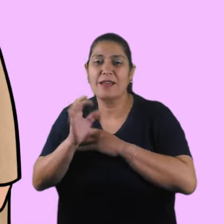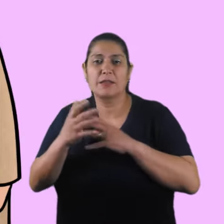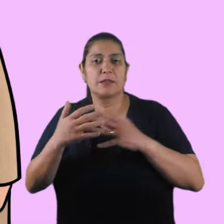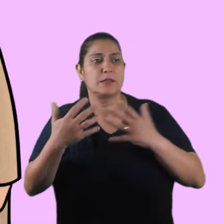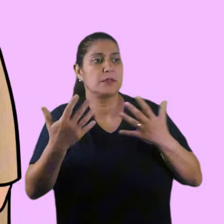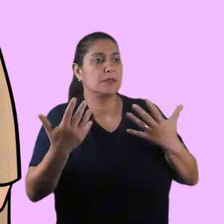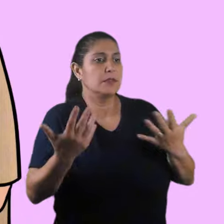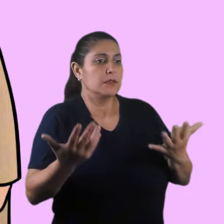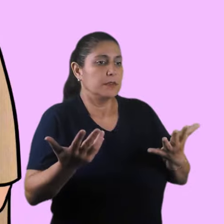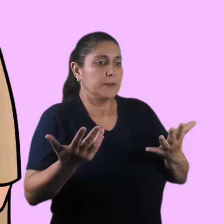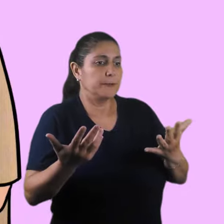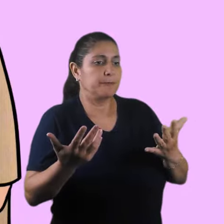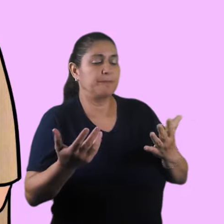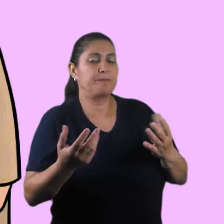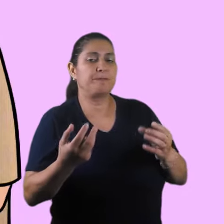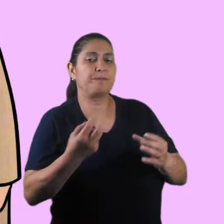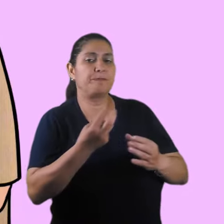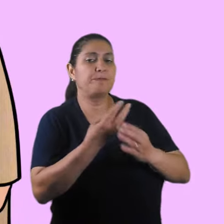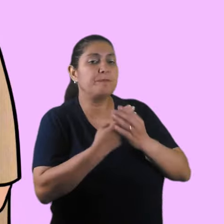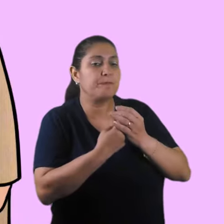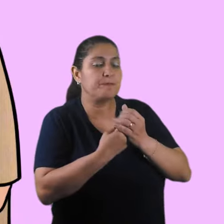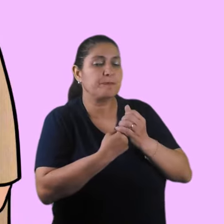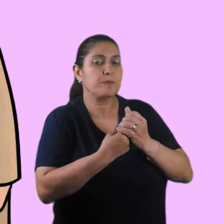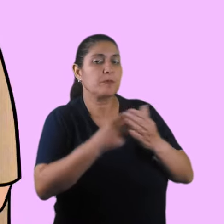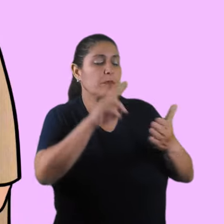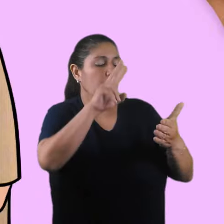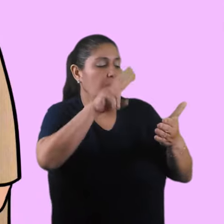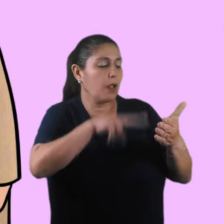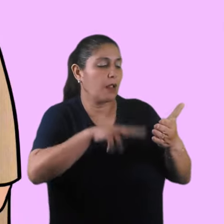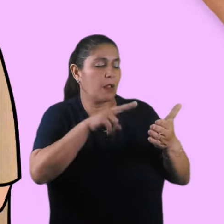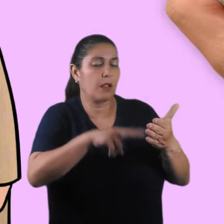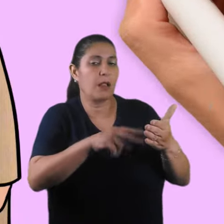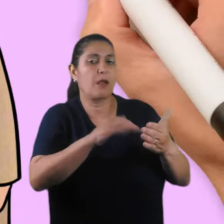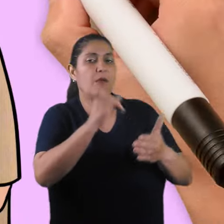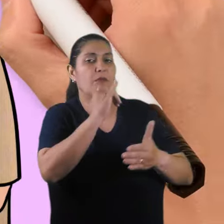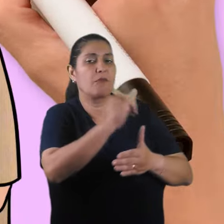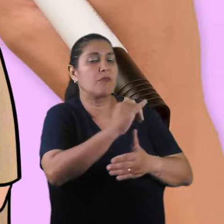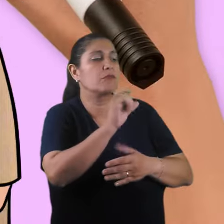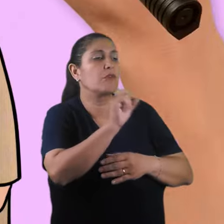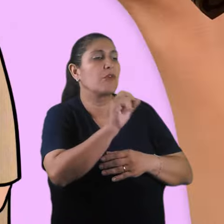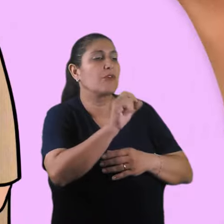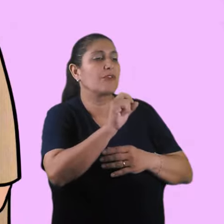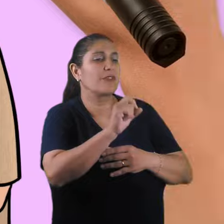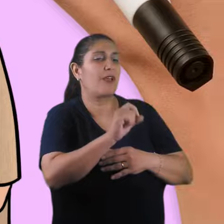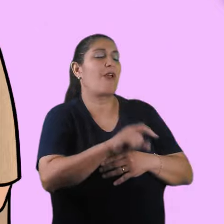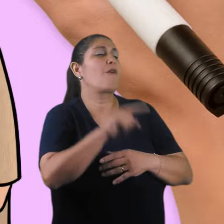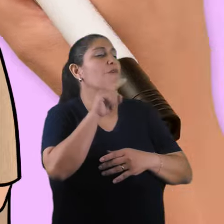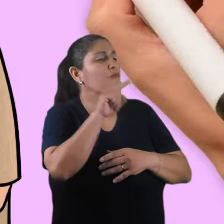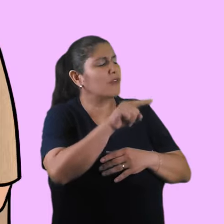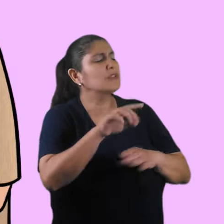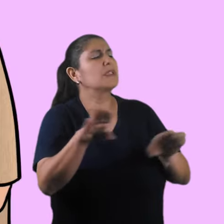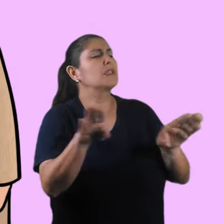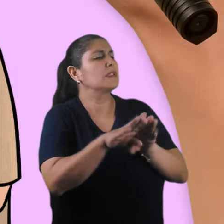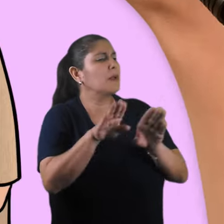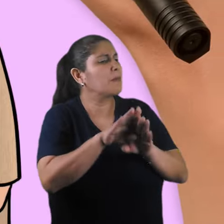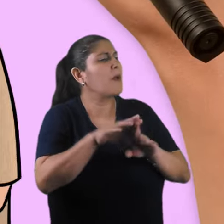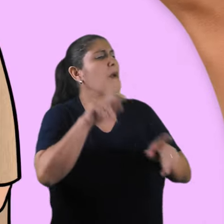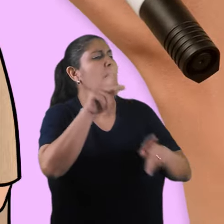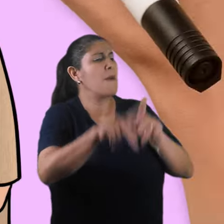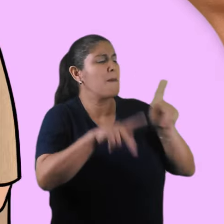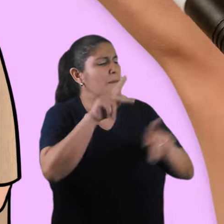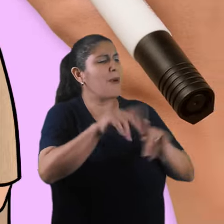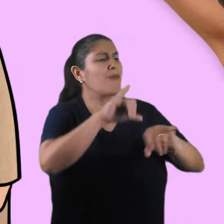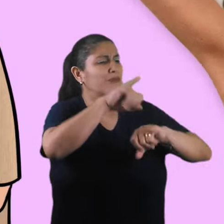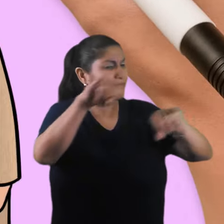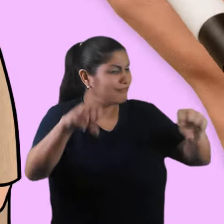Quando Mardoqueu recebeu a mensagem de Ester, enviou a sua resposta a ela dizendo: Ester,